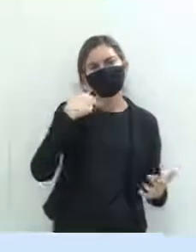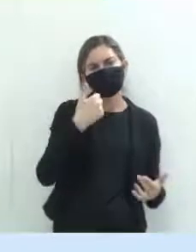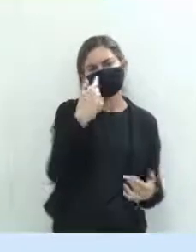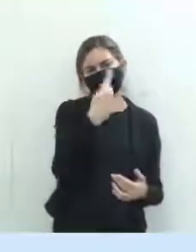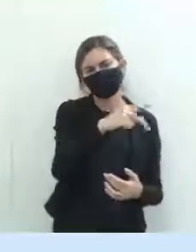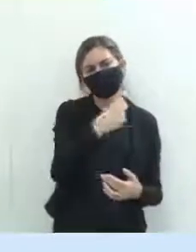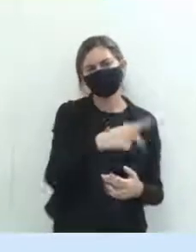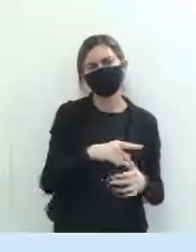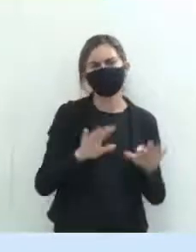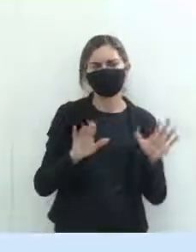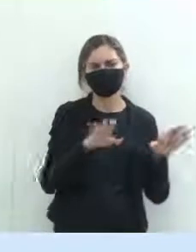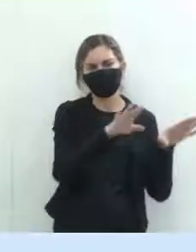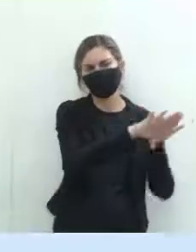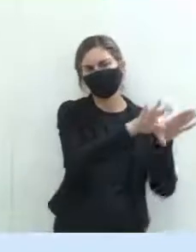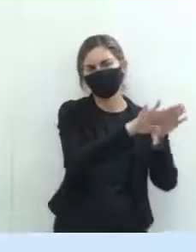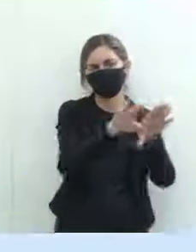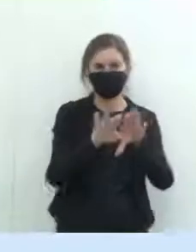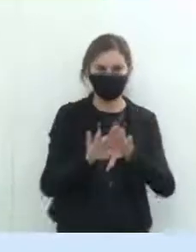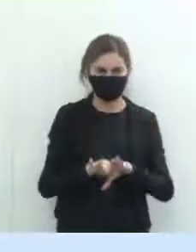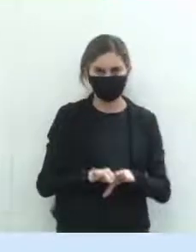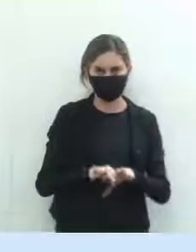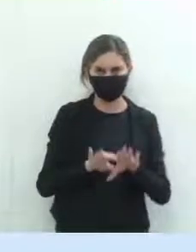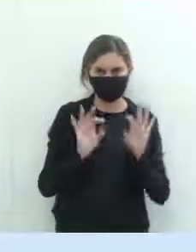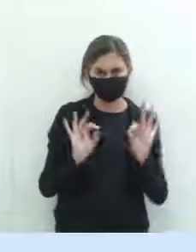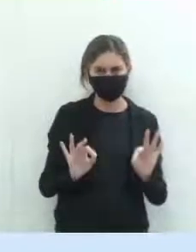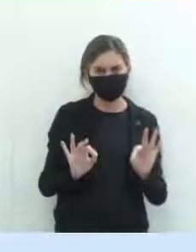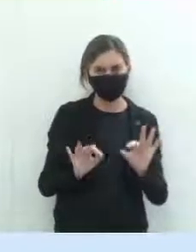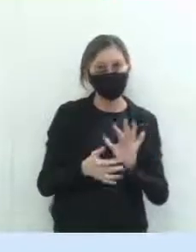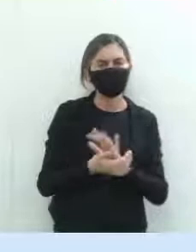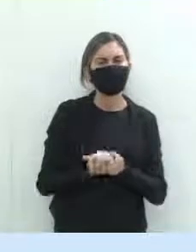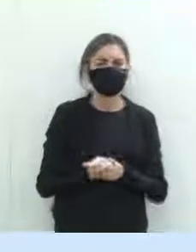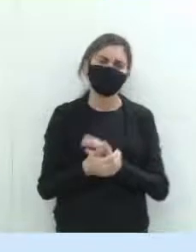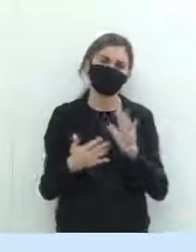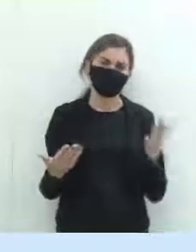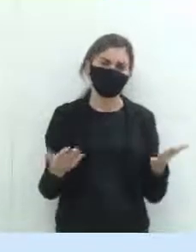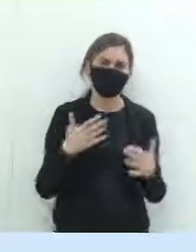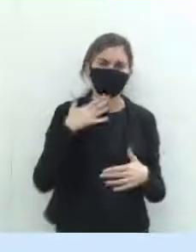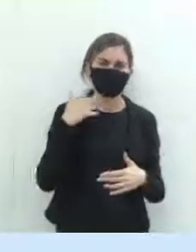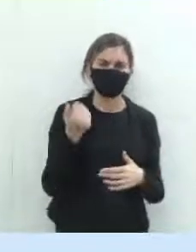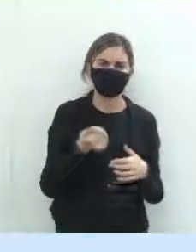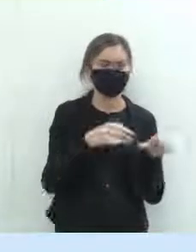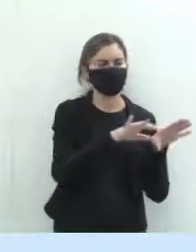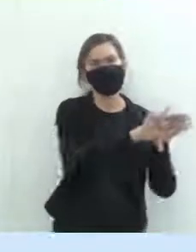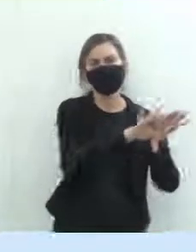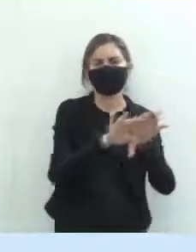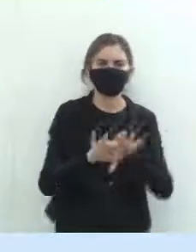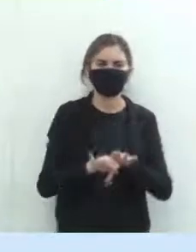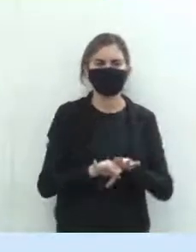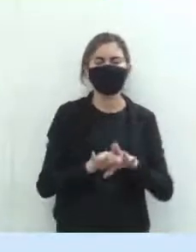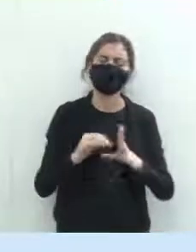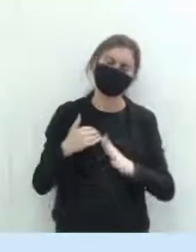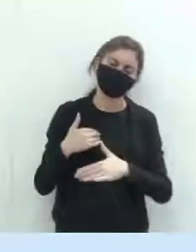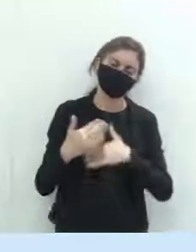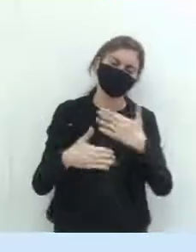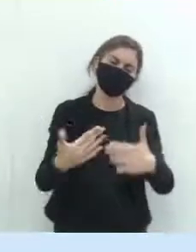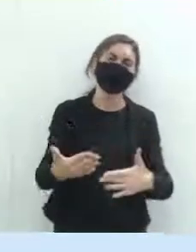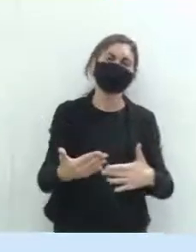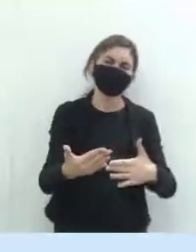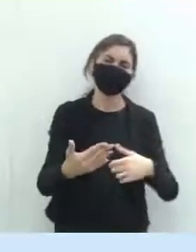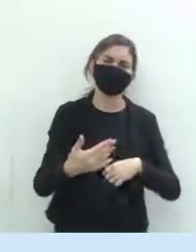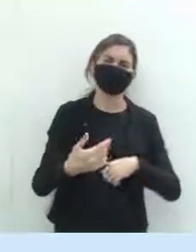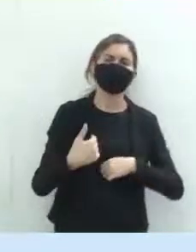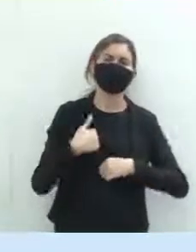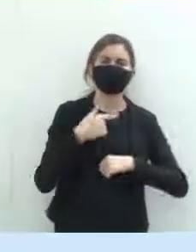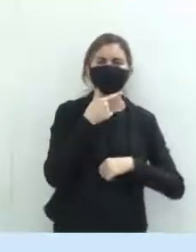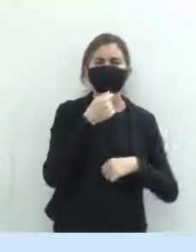elas, de forma iguais, certo? De forma igual. Ou melhor, desculpa, de forma igual. Consequentemente, se o homem